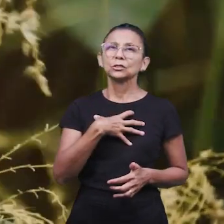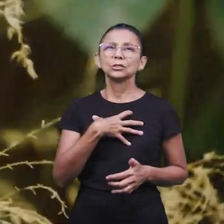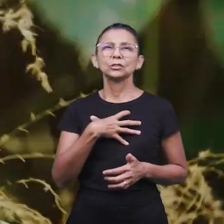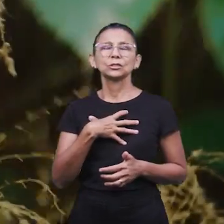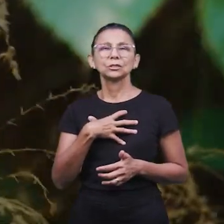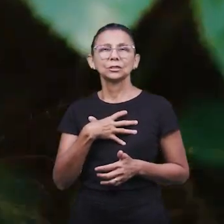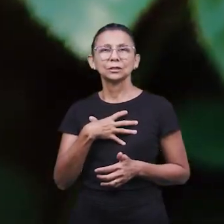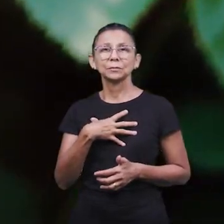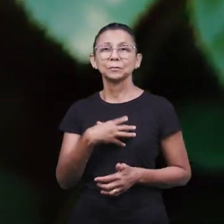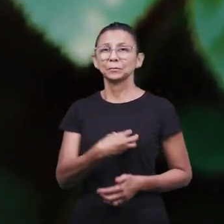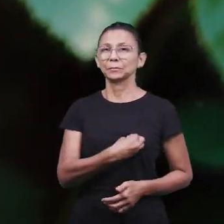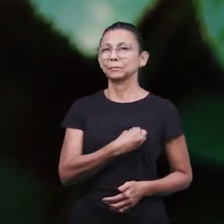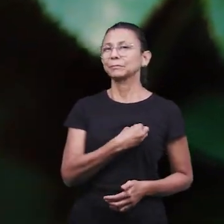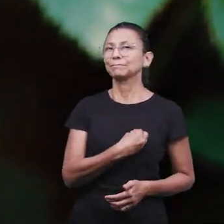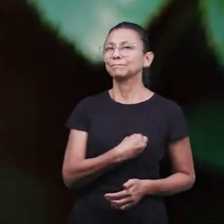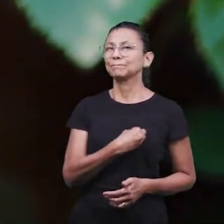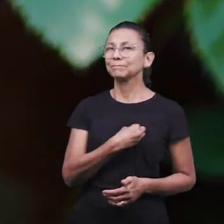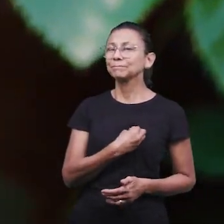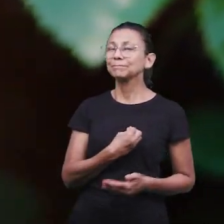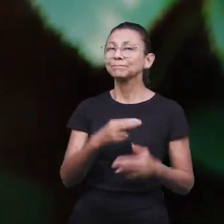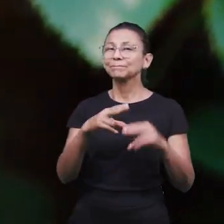sentir.